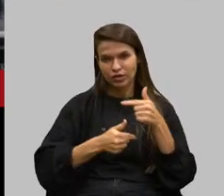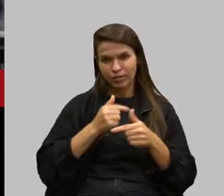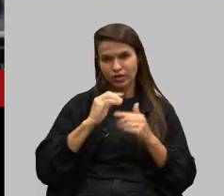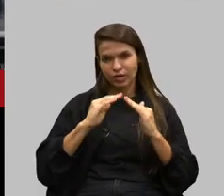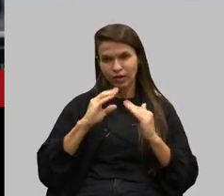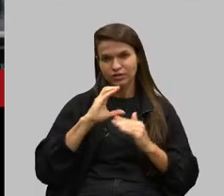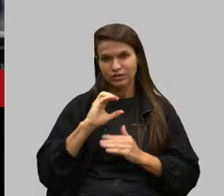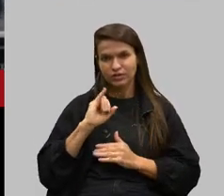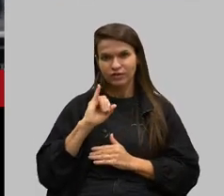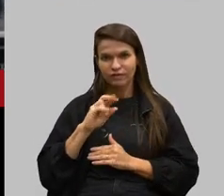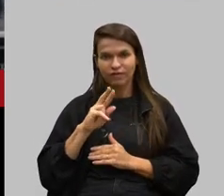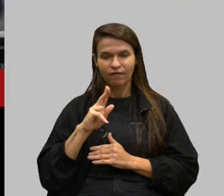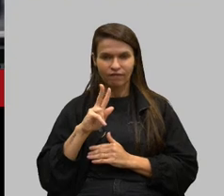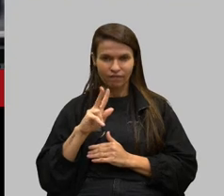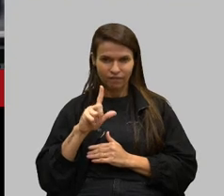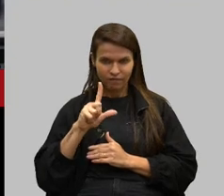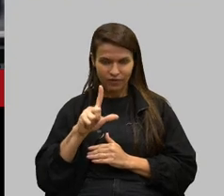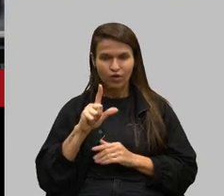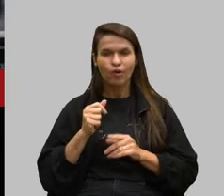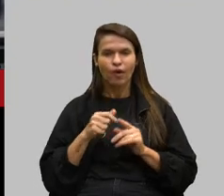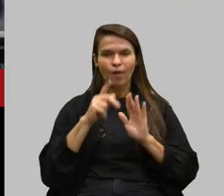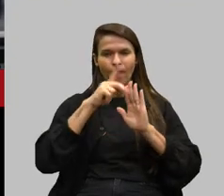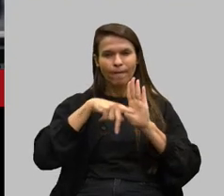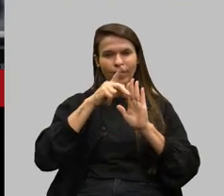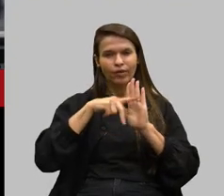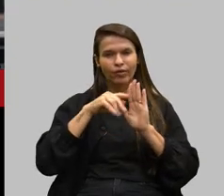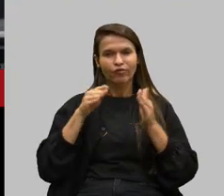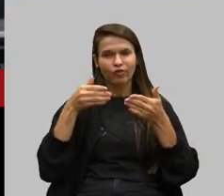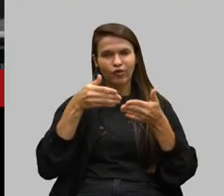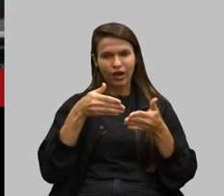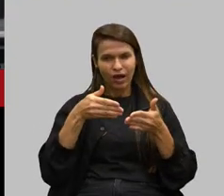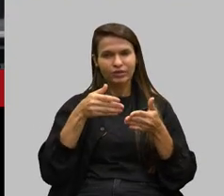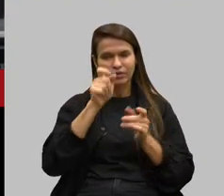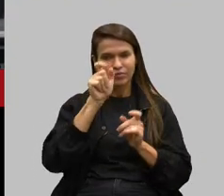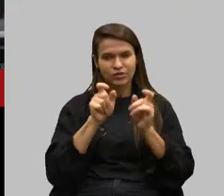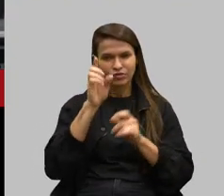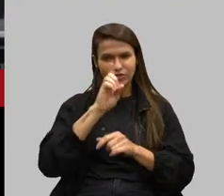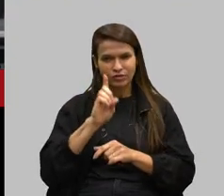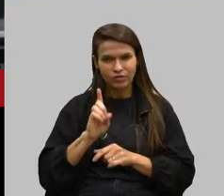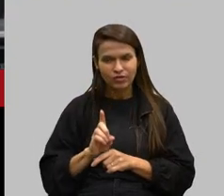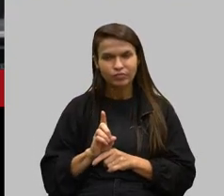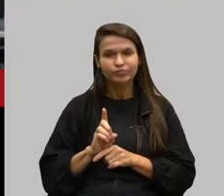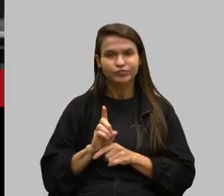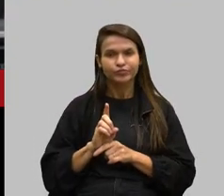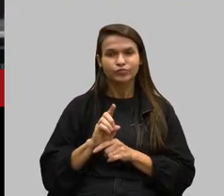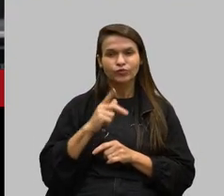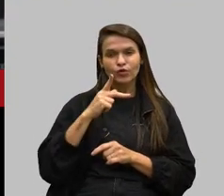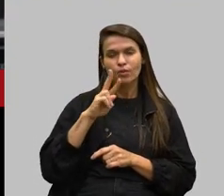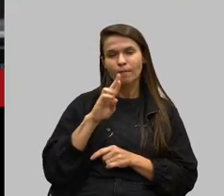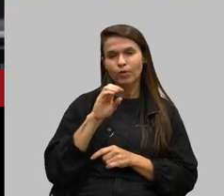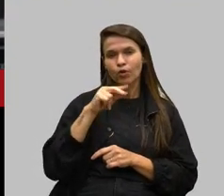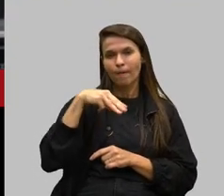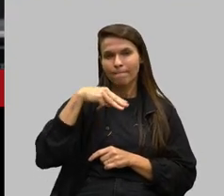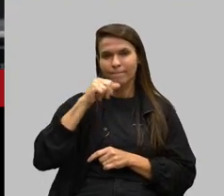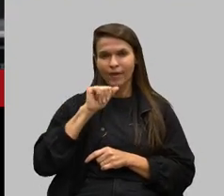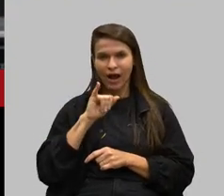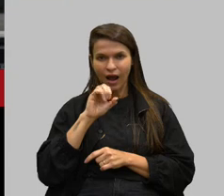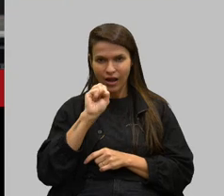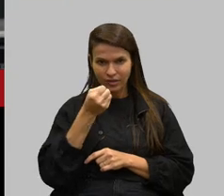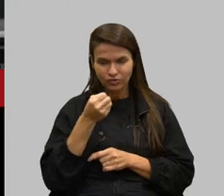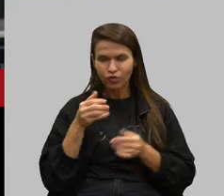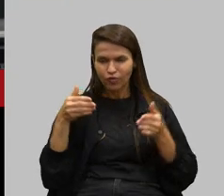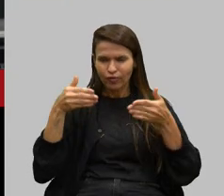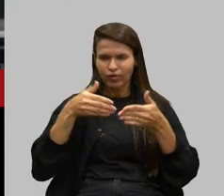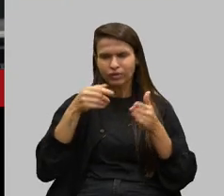o mais o promais ele é um programa voltado para pessoa com deficiência e doenças raras no nosso estado onde nós estamos centralizando